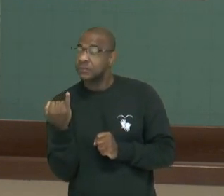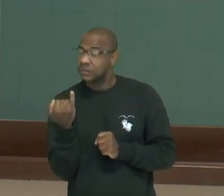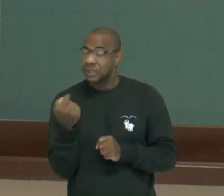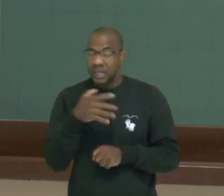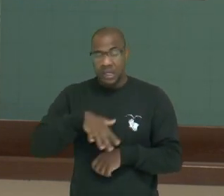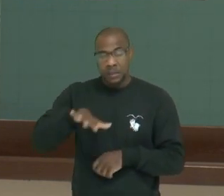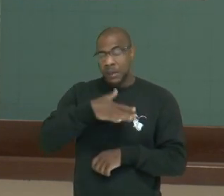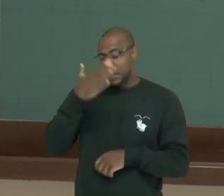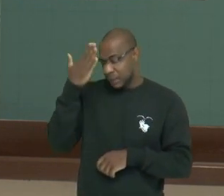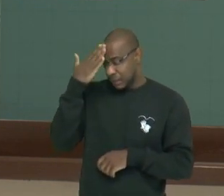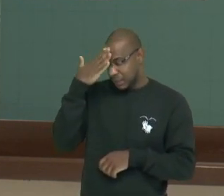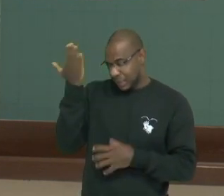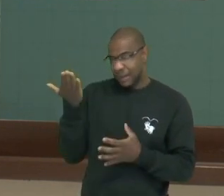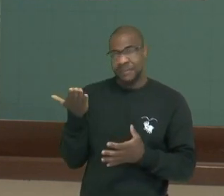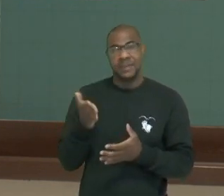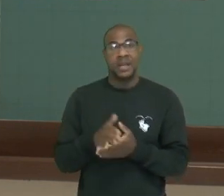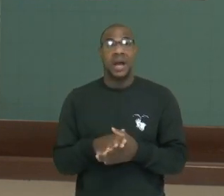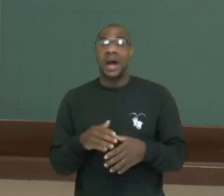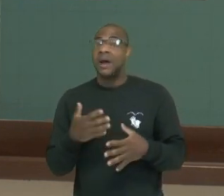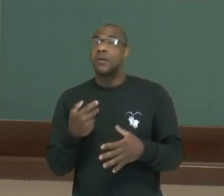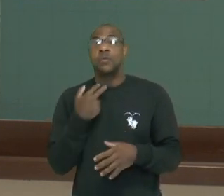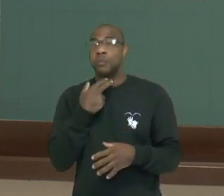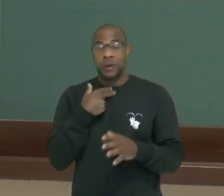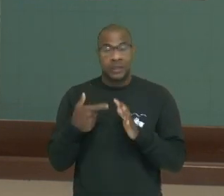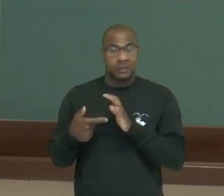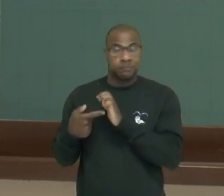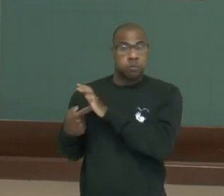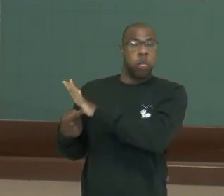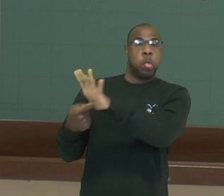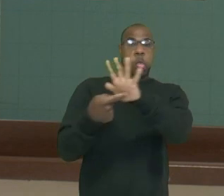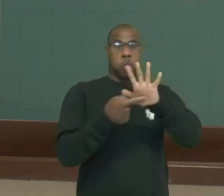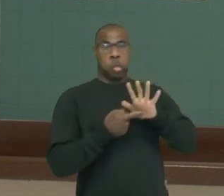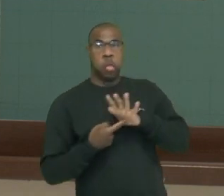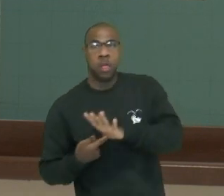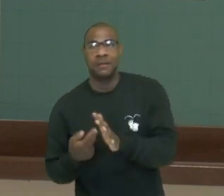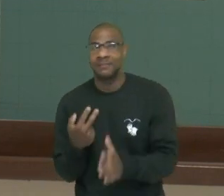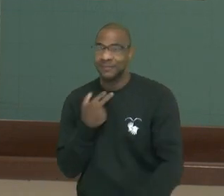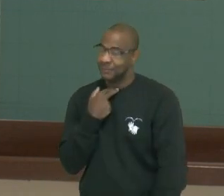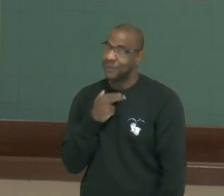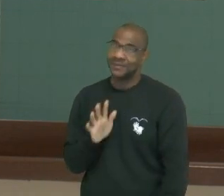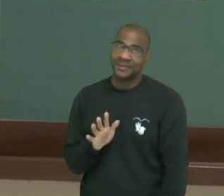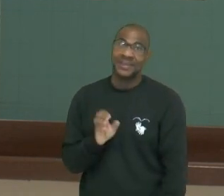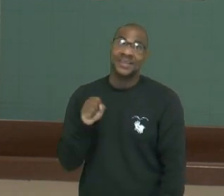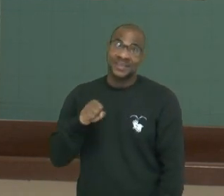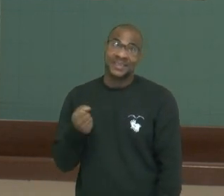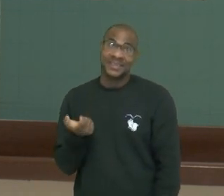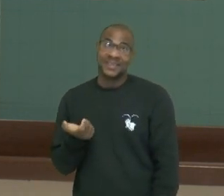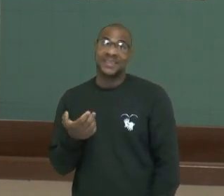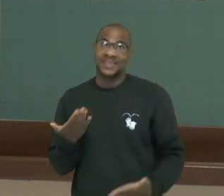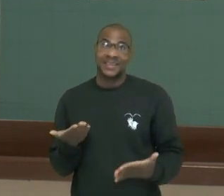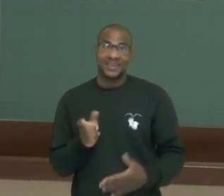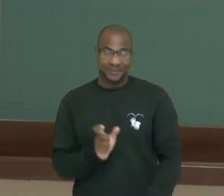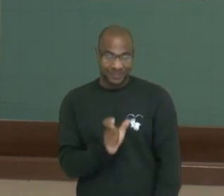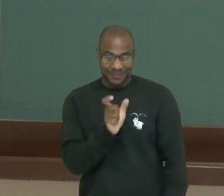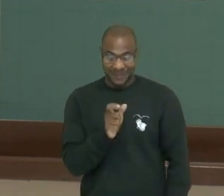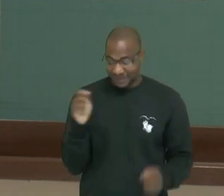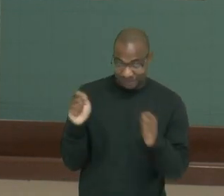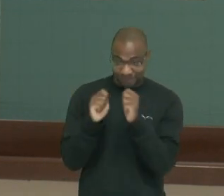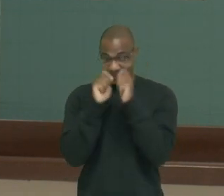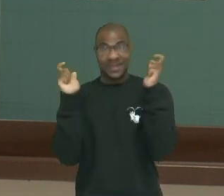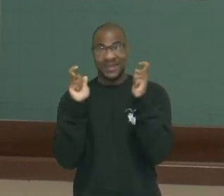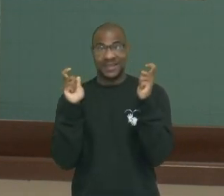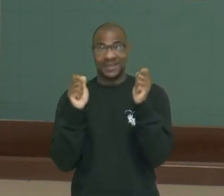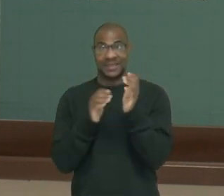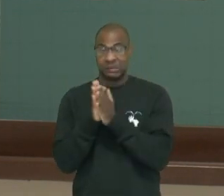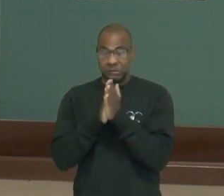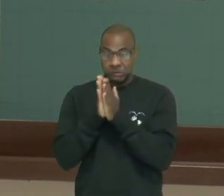sabem, é algo que talvez não deve ser espalhado, divulgado. Então, isso sim, o uso dessa palavra desperta a atenção